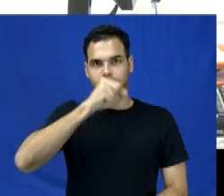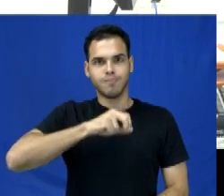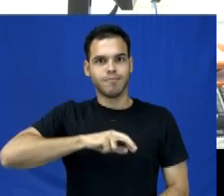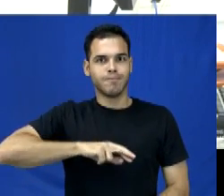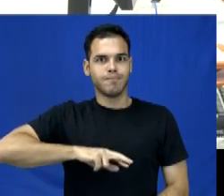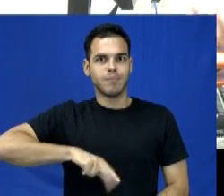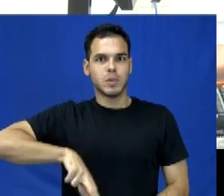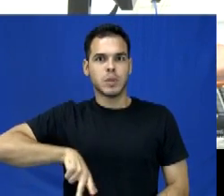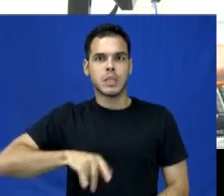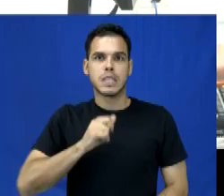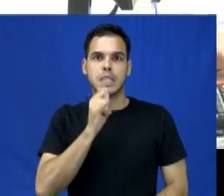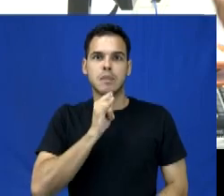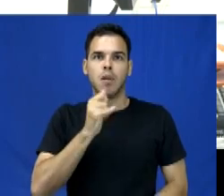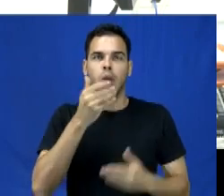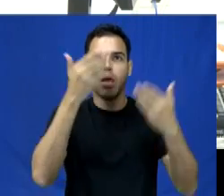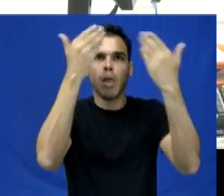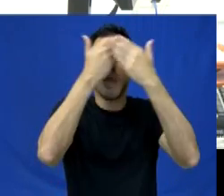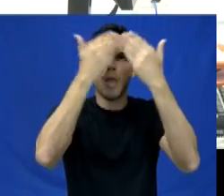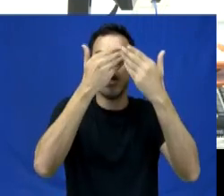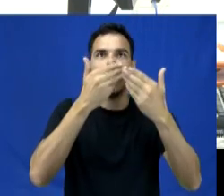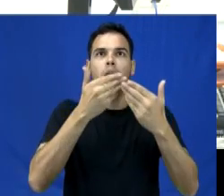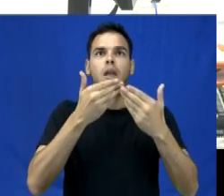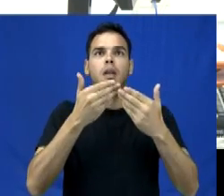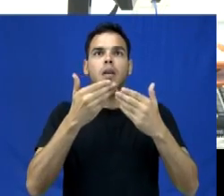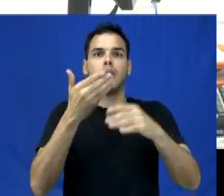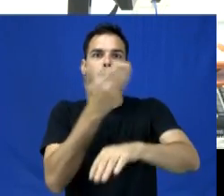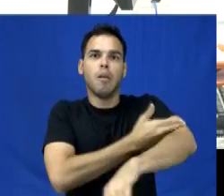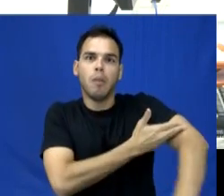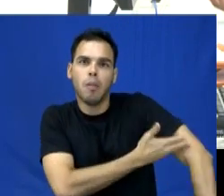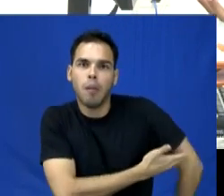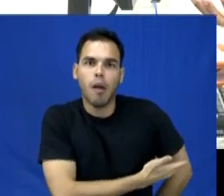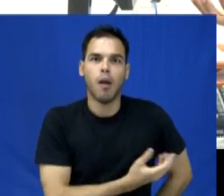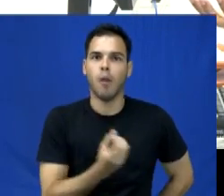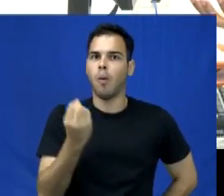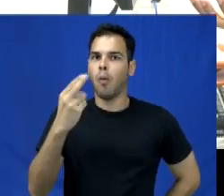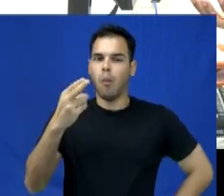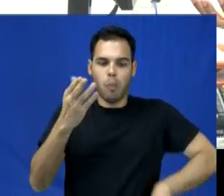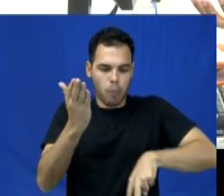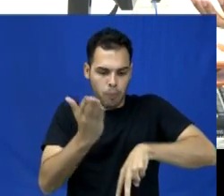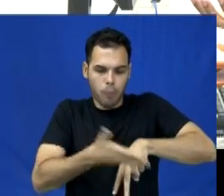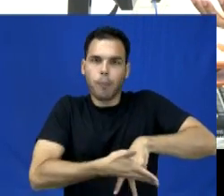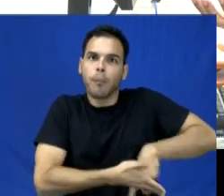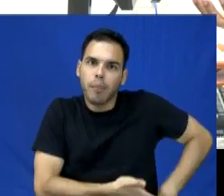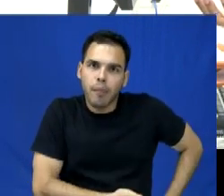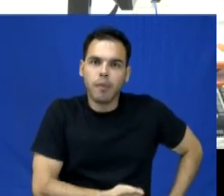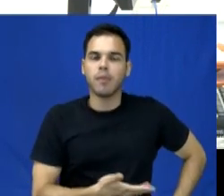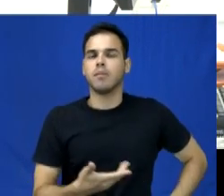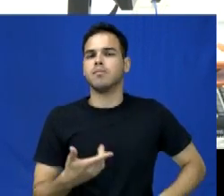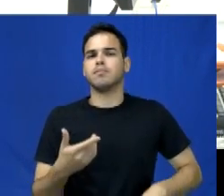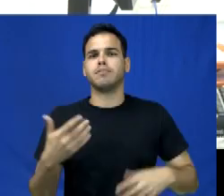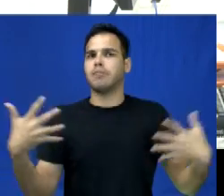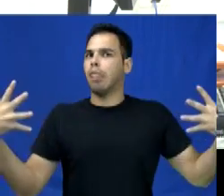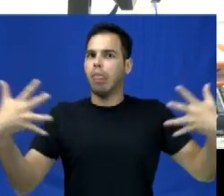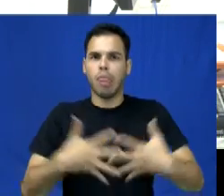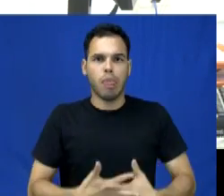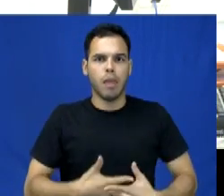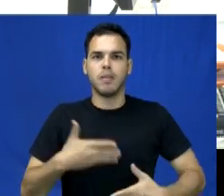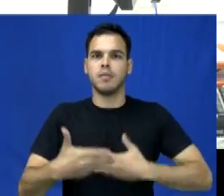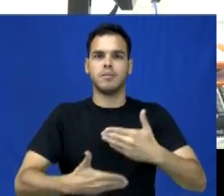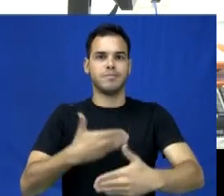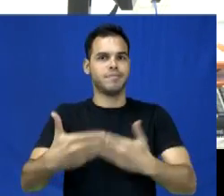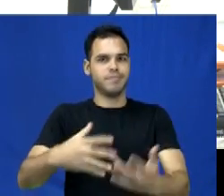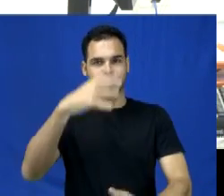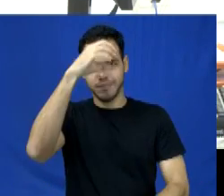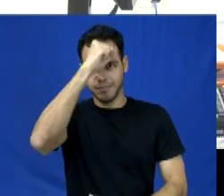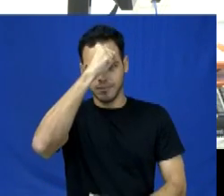ou eu não ter um braço, ou não ter uma perna, isso não compromete o meu processo de aprendizagem. Porque não estamos falando de